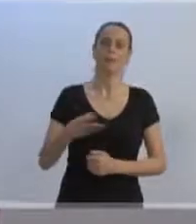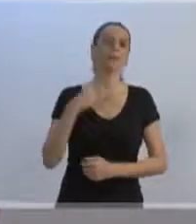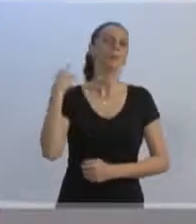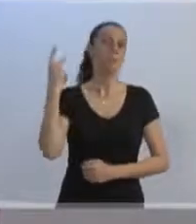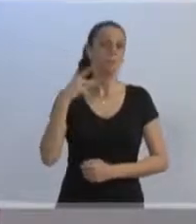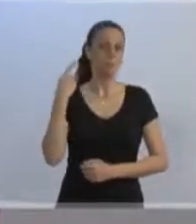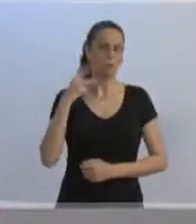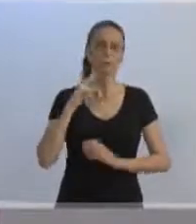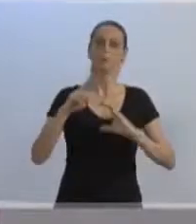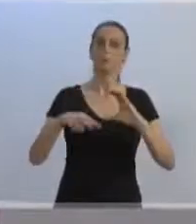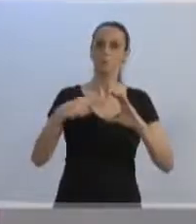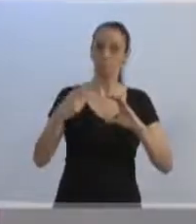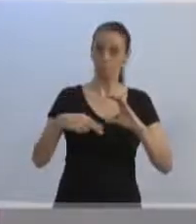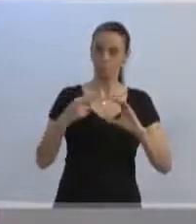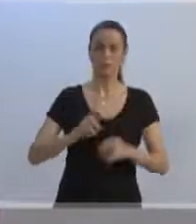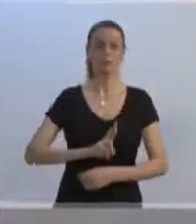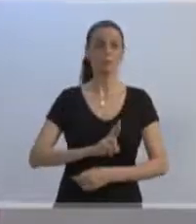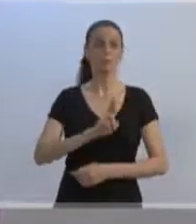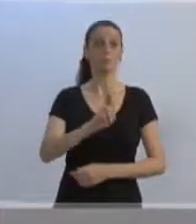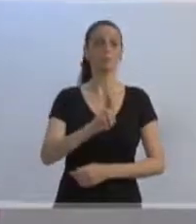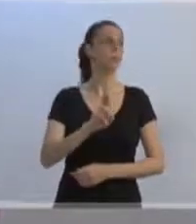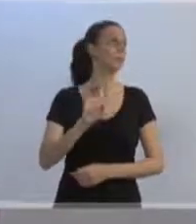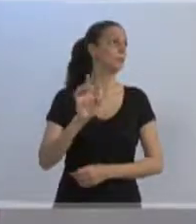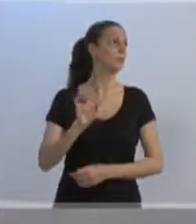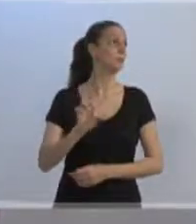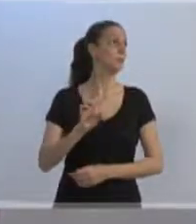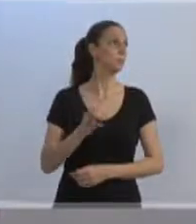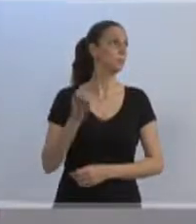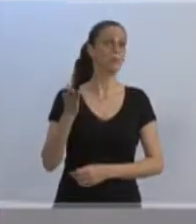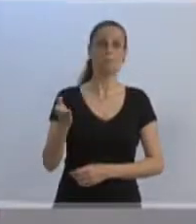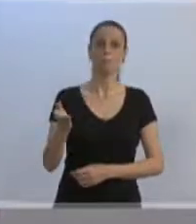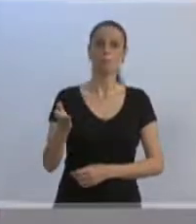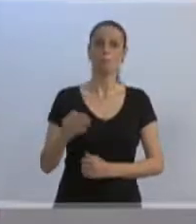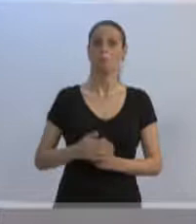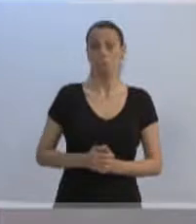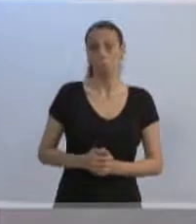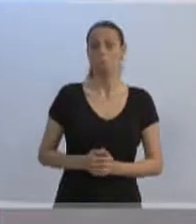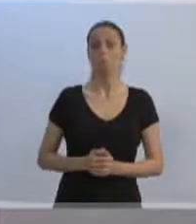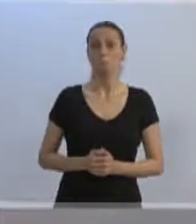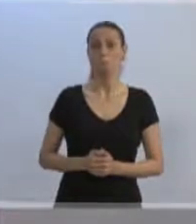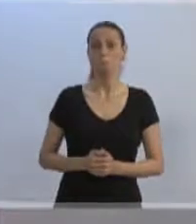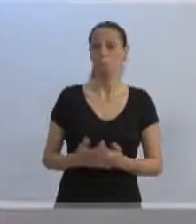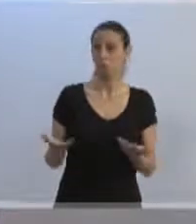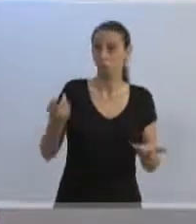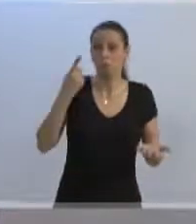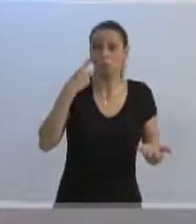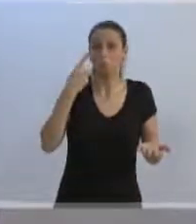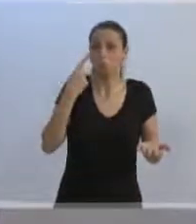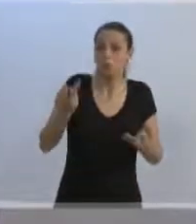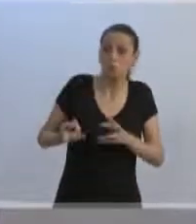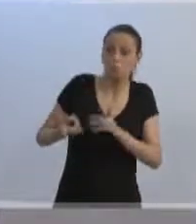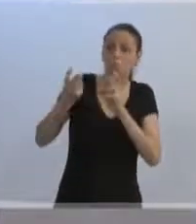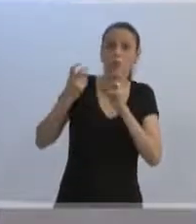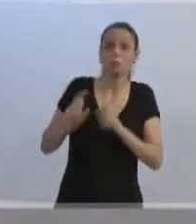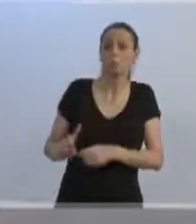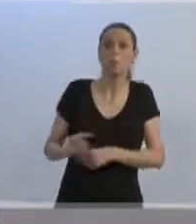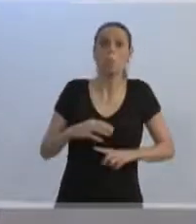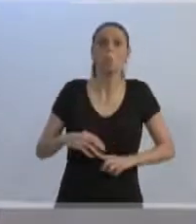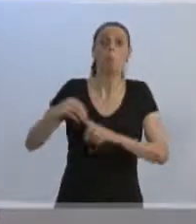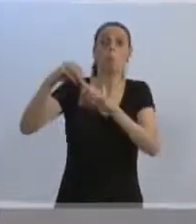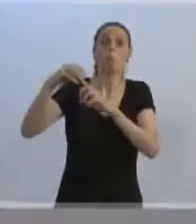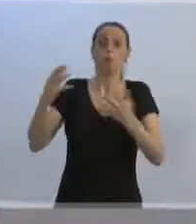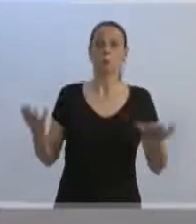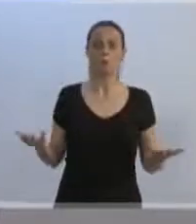na câmara está sendo apresentada somente por vossa excelência pelo menos é o que nós estamos observando aqui naquele